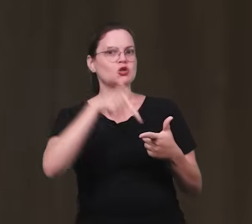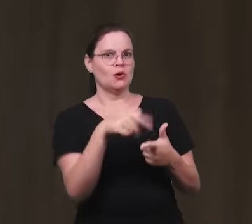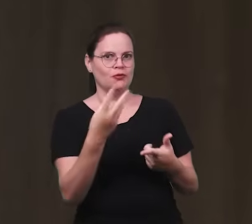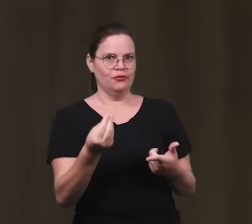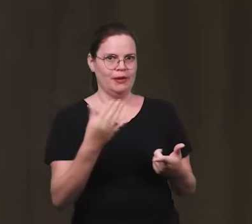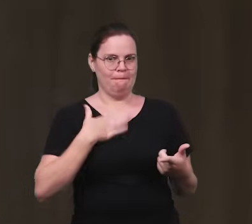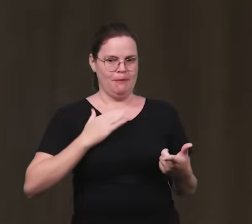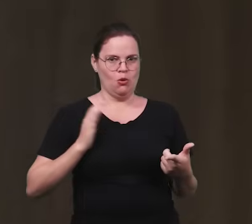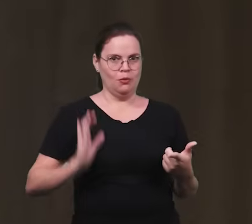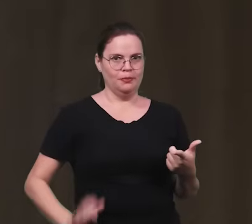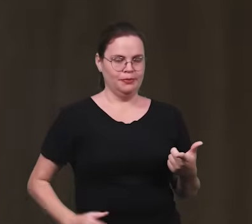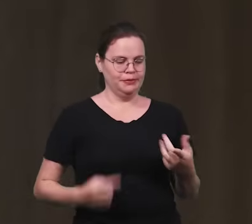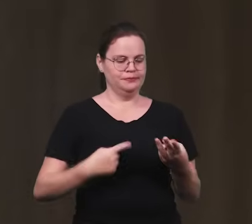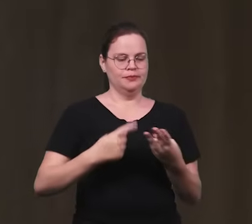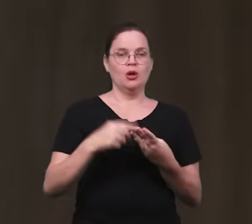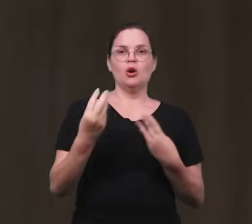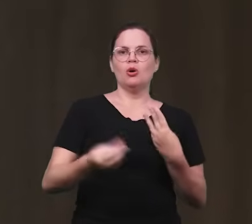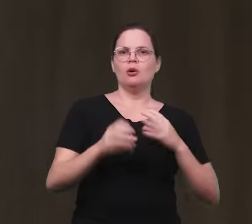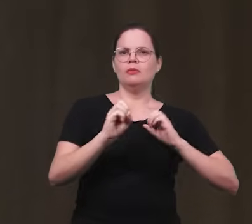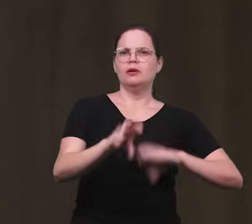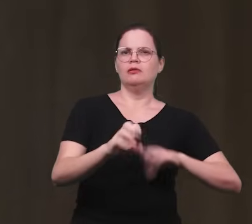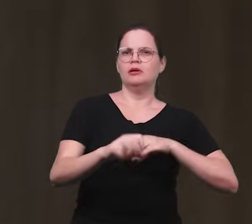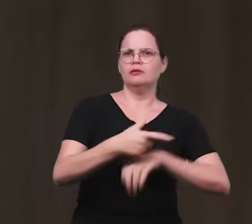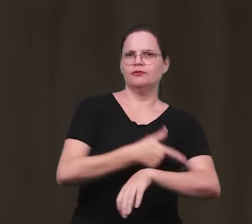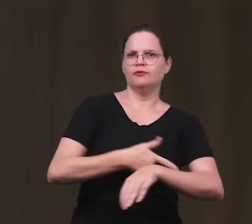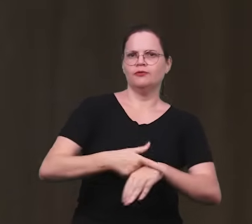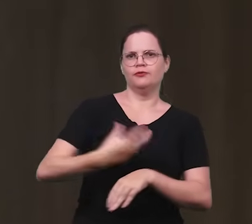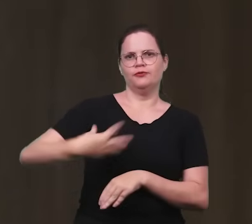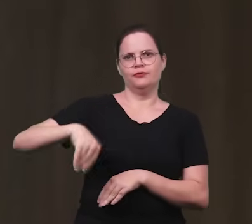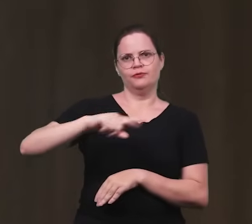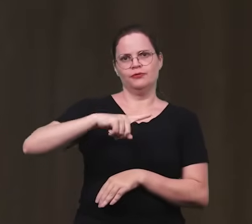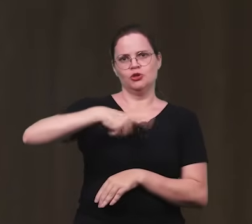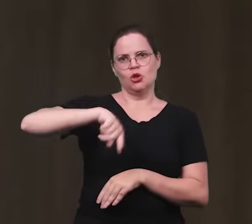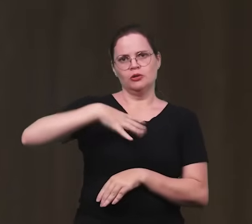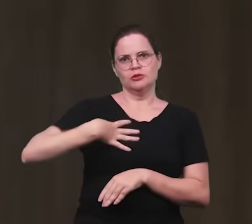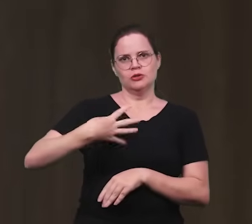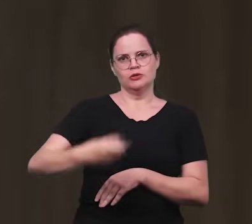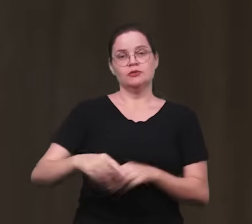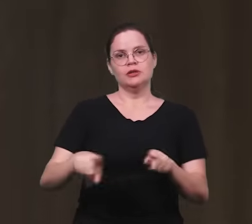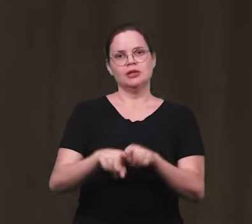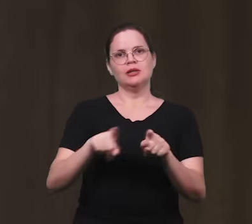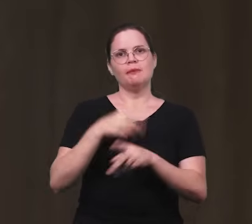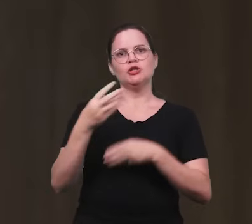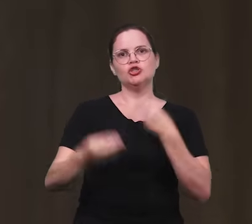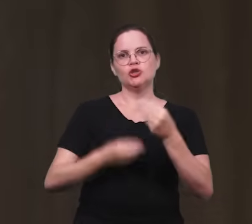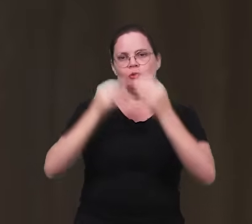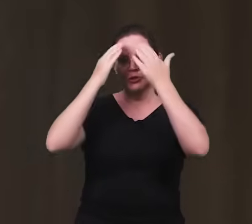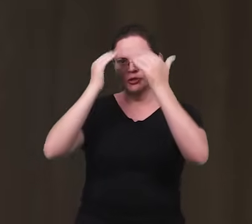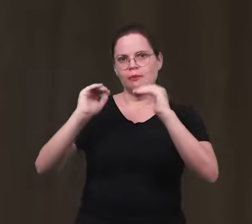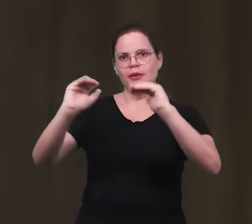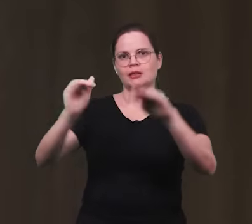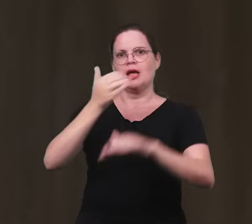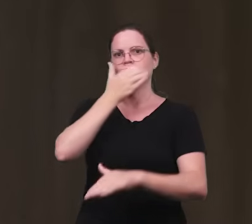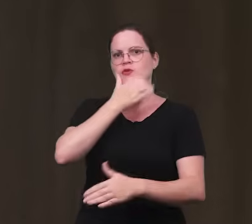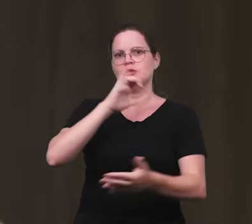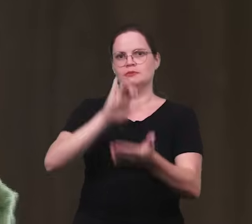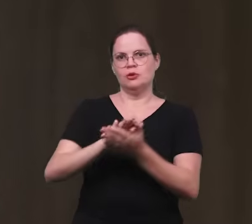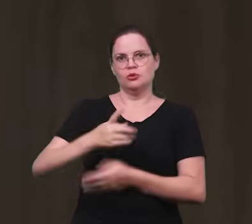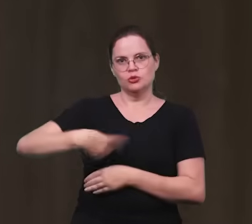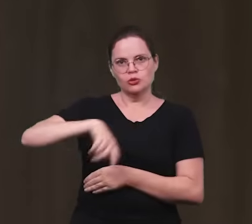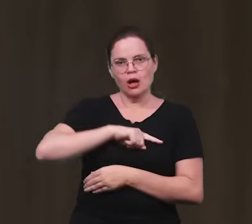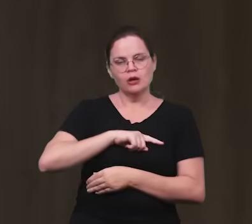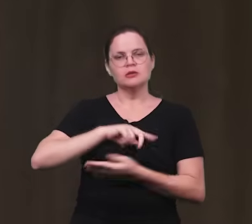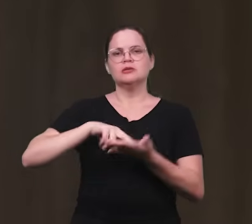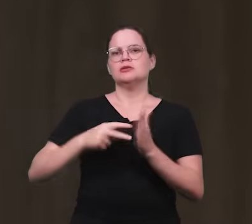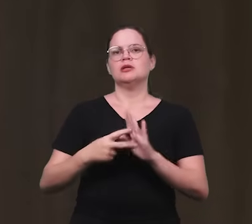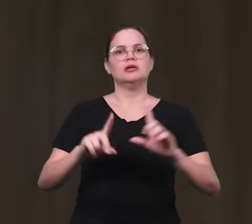nós criamos os nossos filhos, a forma como nós nos sujeitamos ao nosso esposo, é a nossa veste. É que identifica de que país